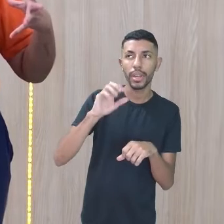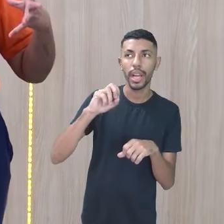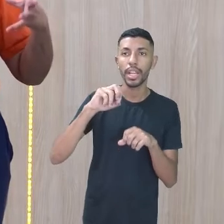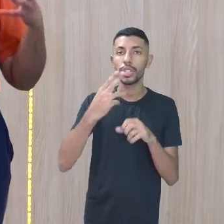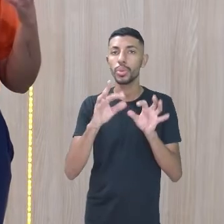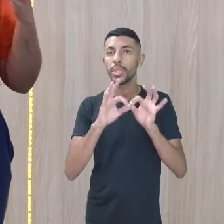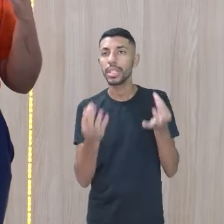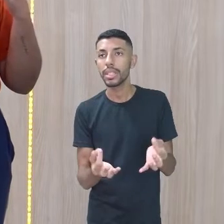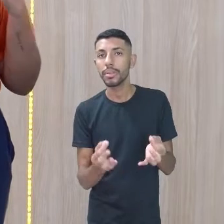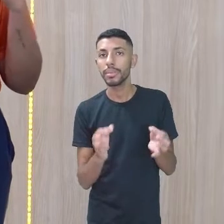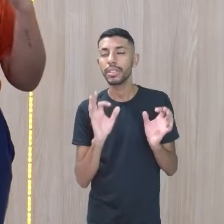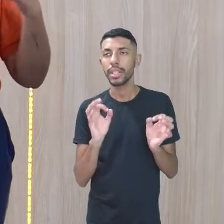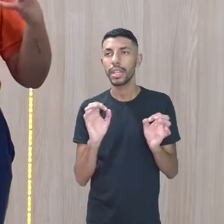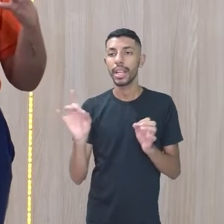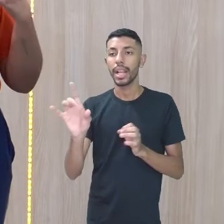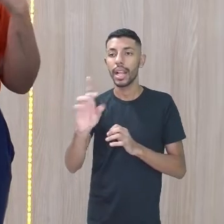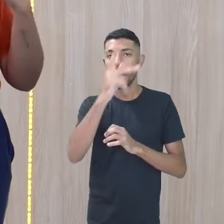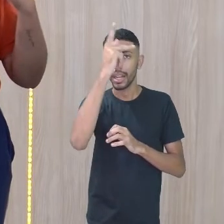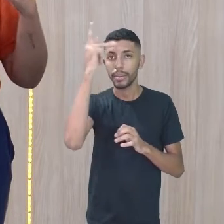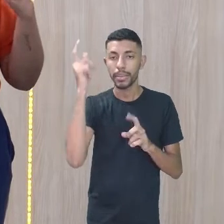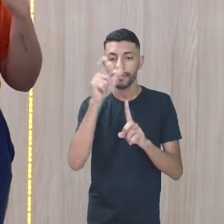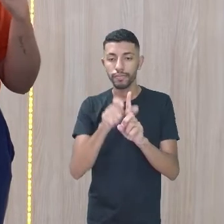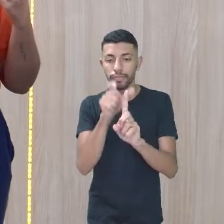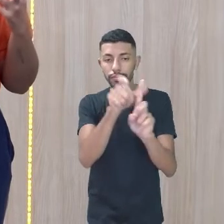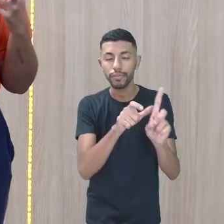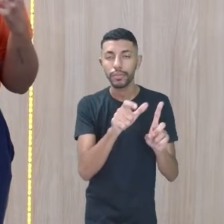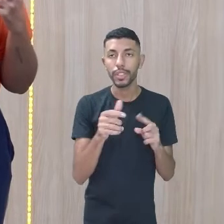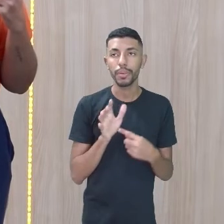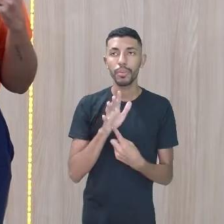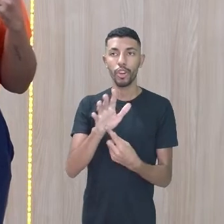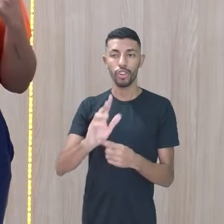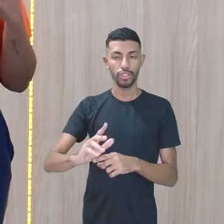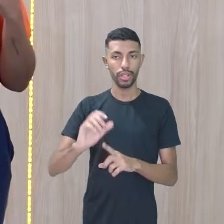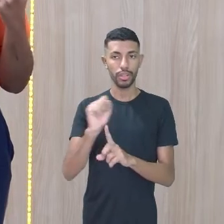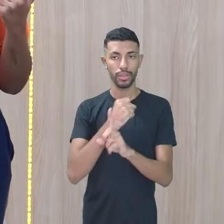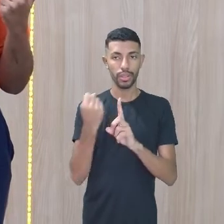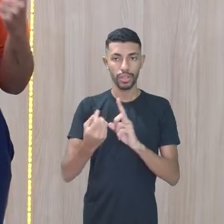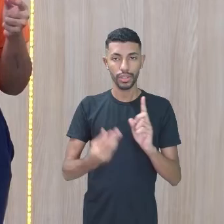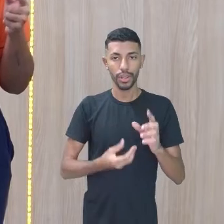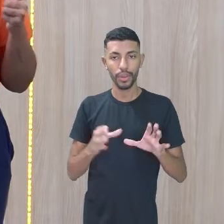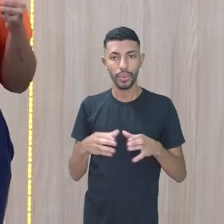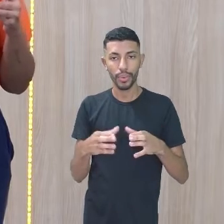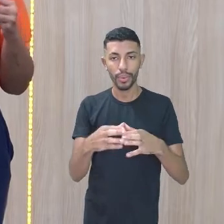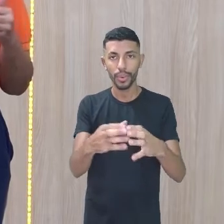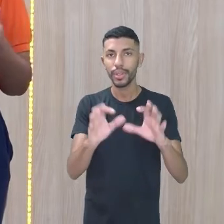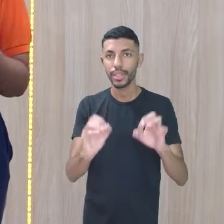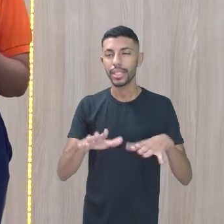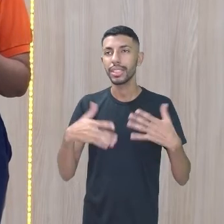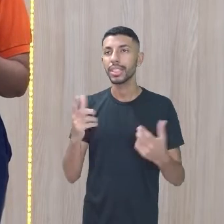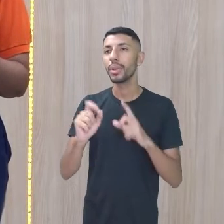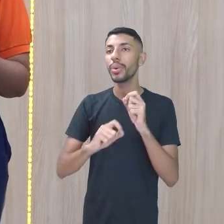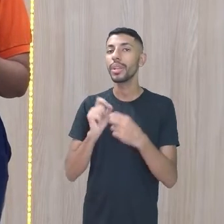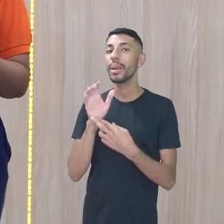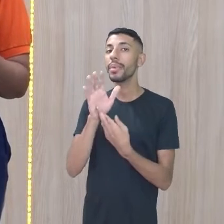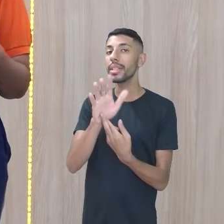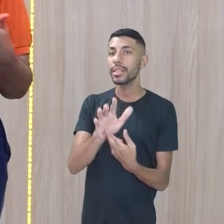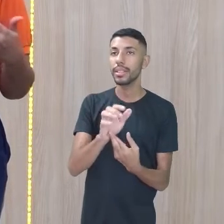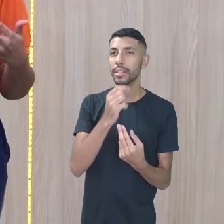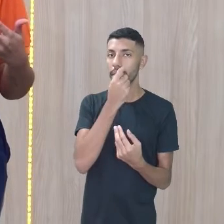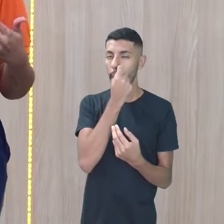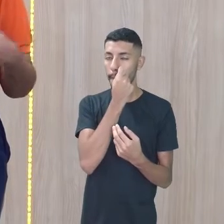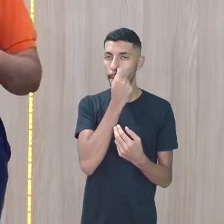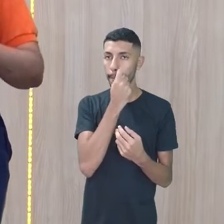obra simples? O que é que cada personagem traz para o meu convívio social, o que é que ele representa. Então, eu consigo fazer todas